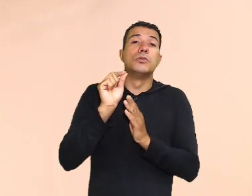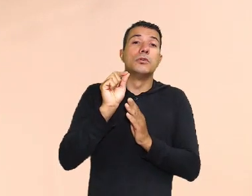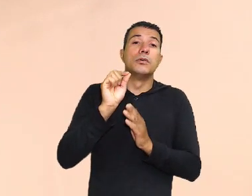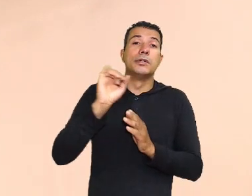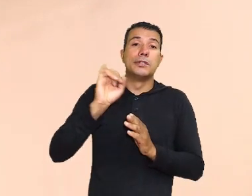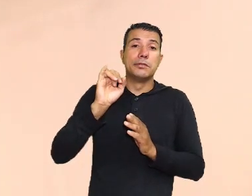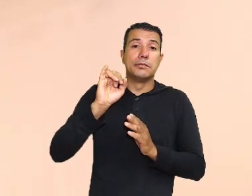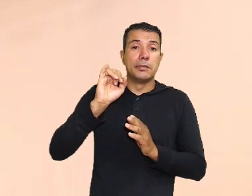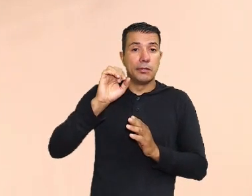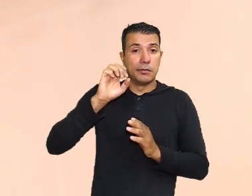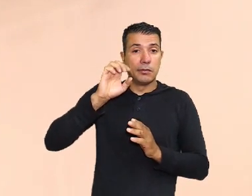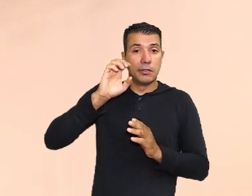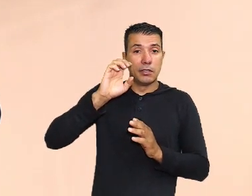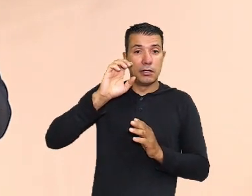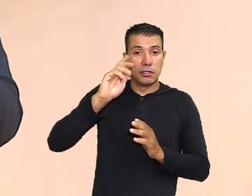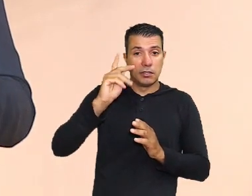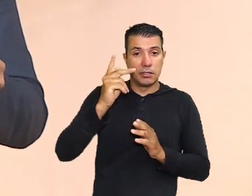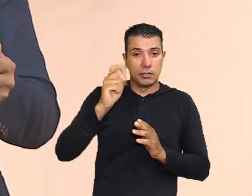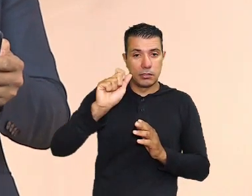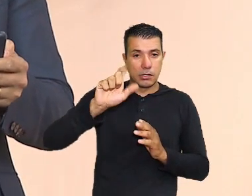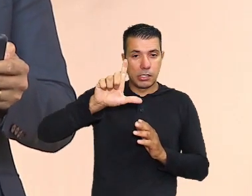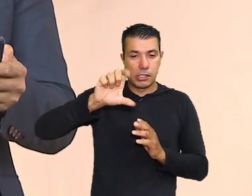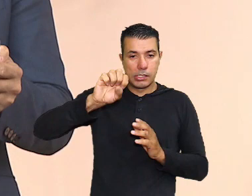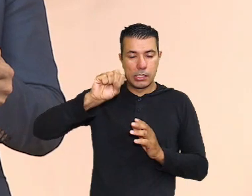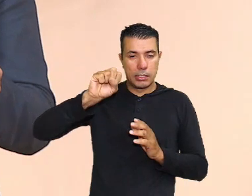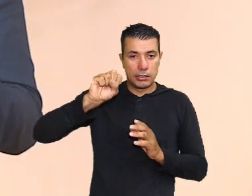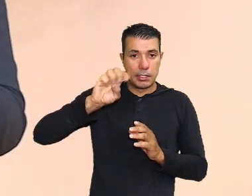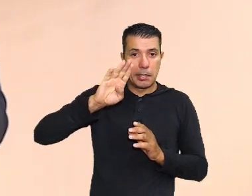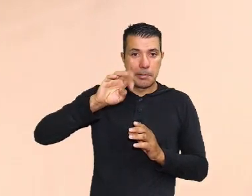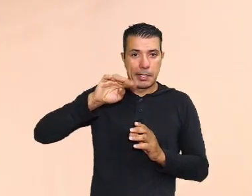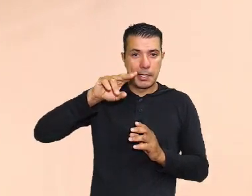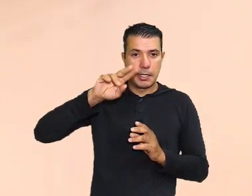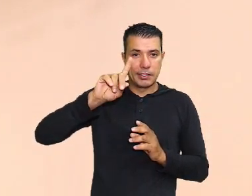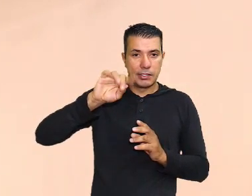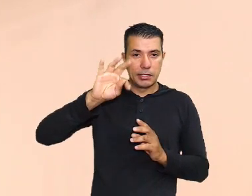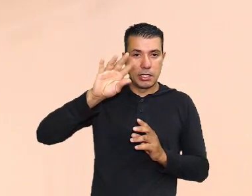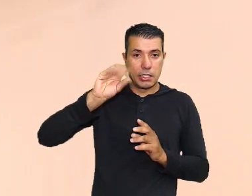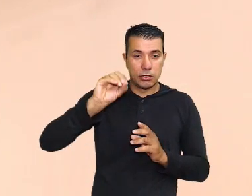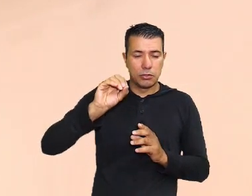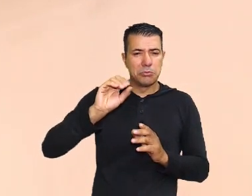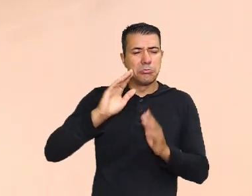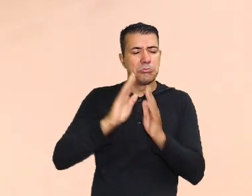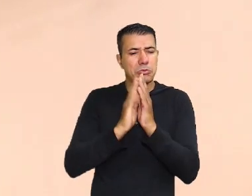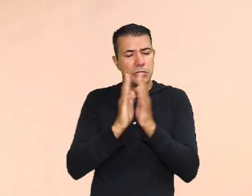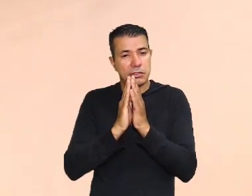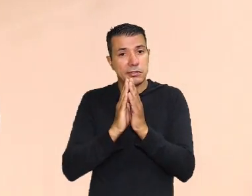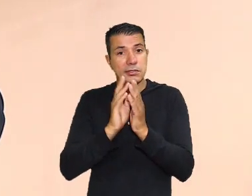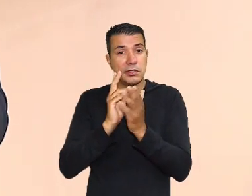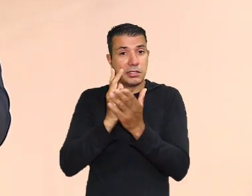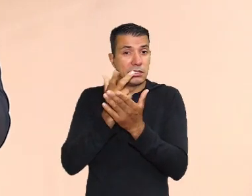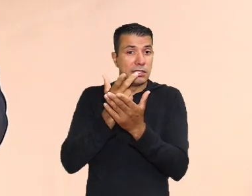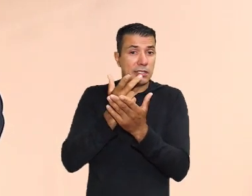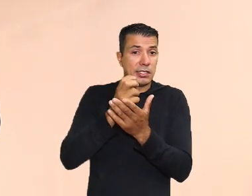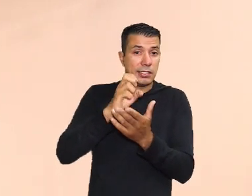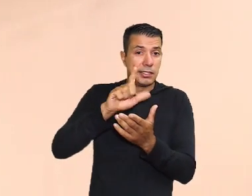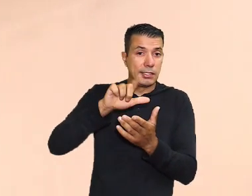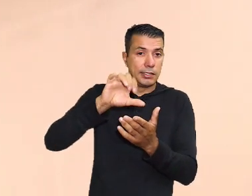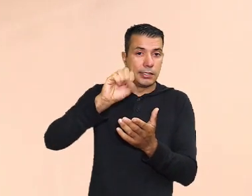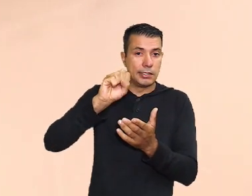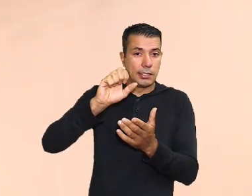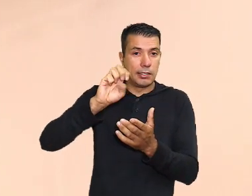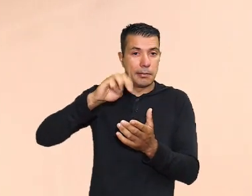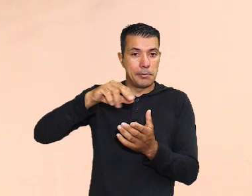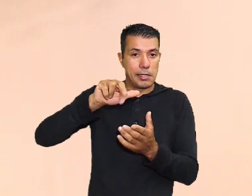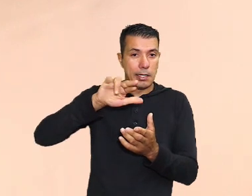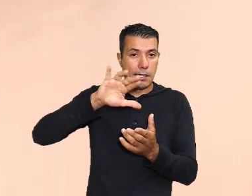irmão Charles. Nós temos aqui o Benedito dizendo: peço oração para todos os irmãos da igreja do Elisa Maria e também por minha